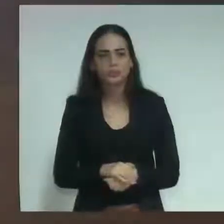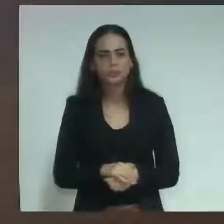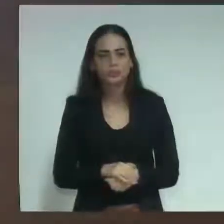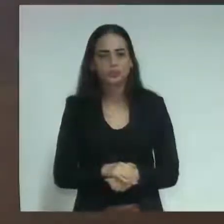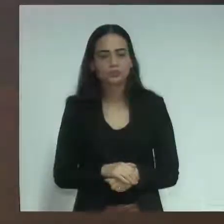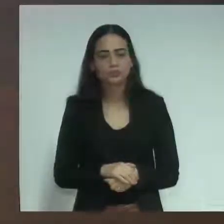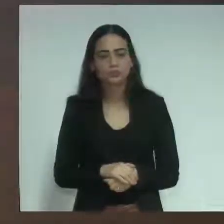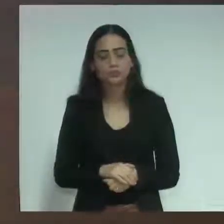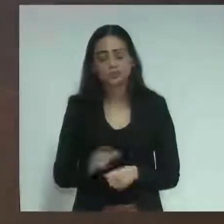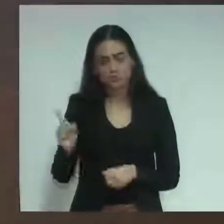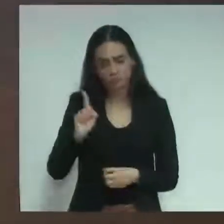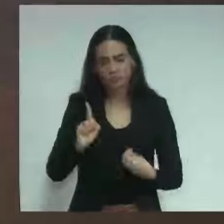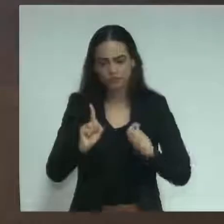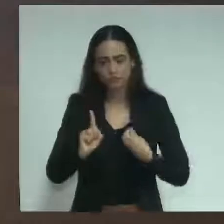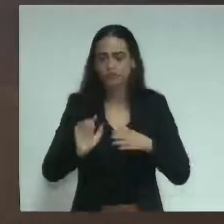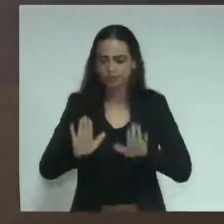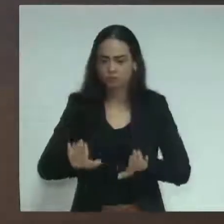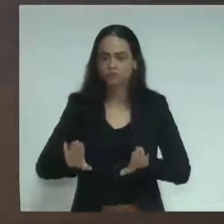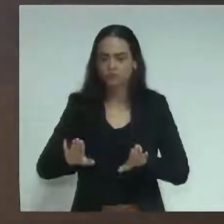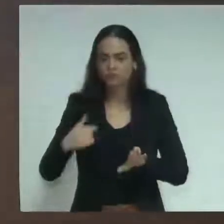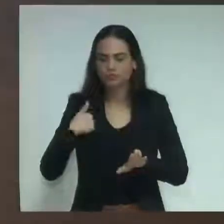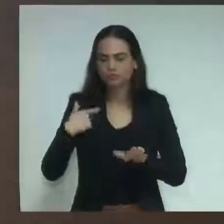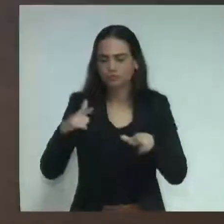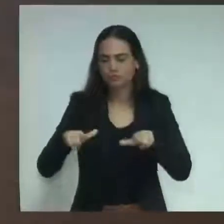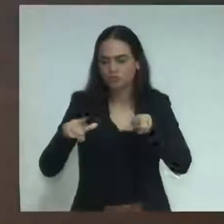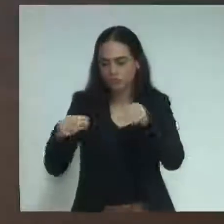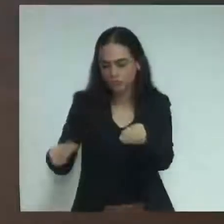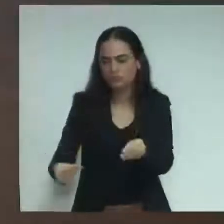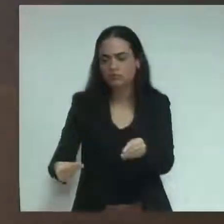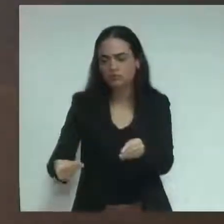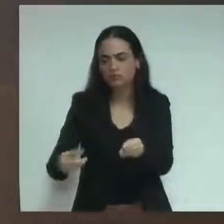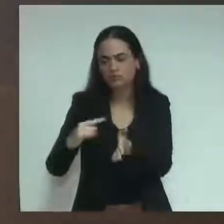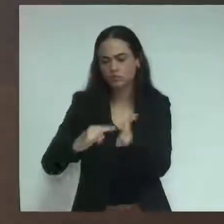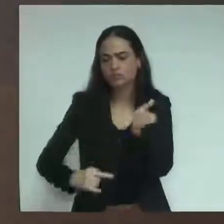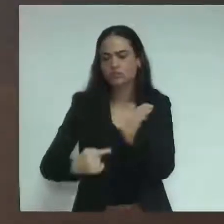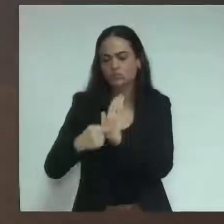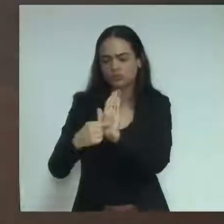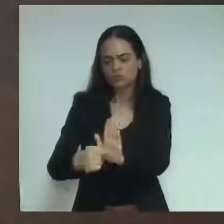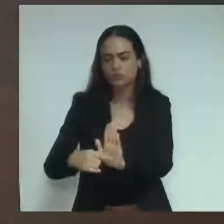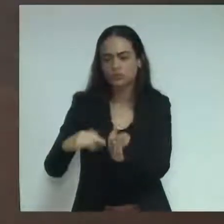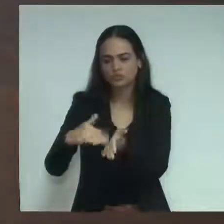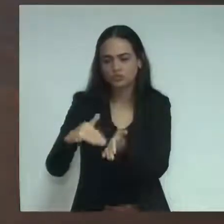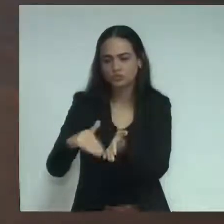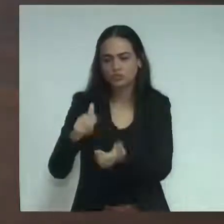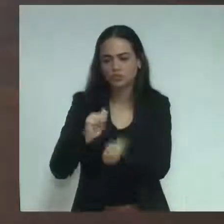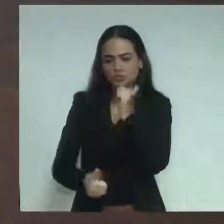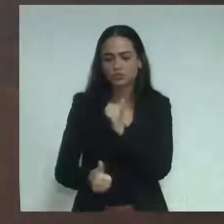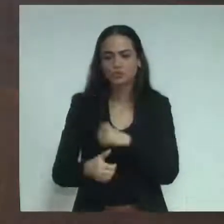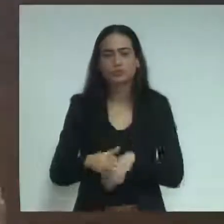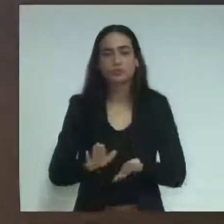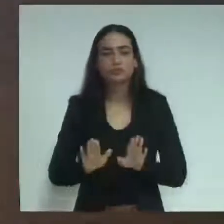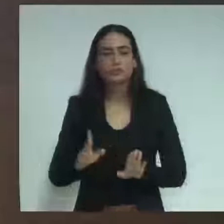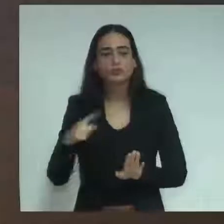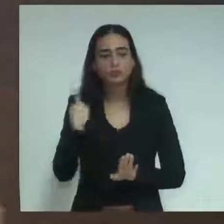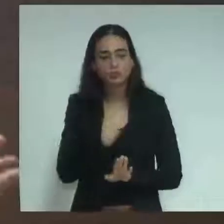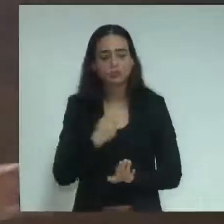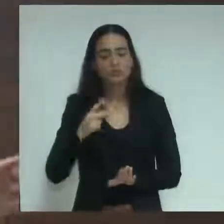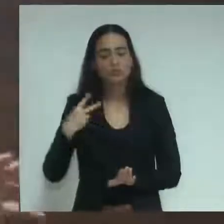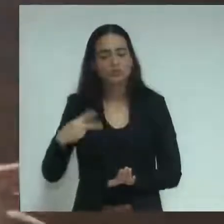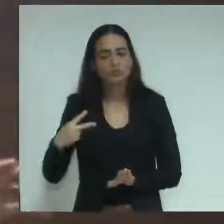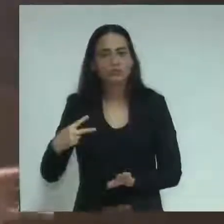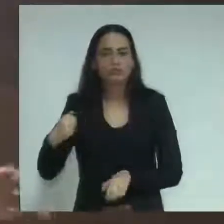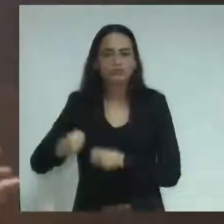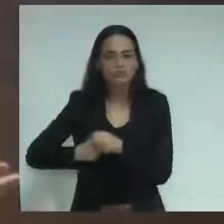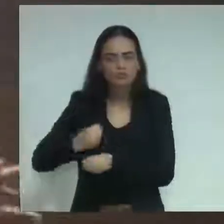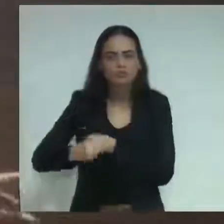Mas, nesse ano, eu fui procurado, e na verdade, todos os vereadores nós participamos, com algumas pessoas, alguns esportistas,